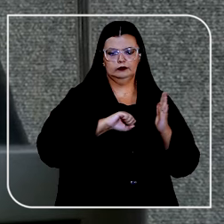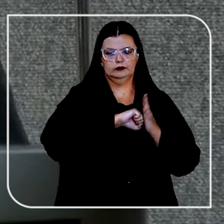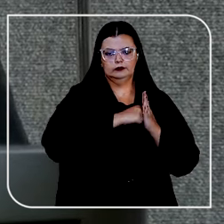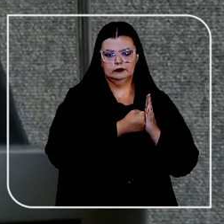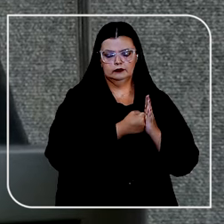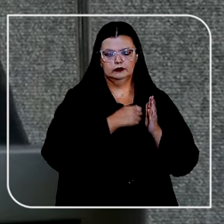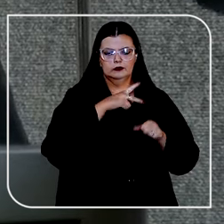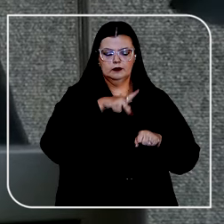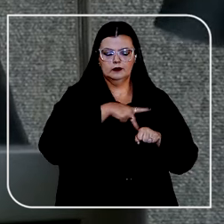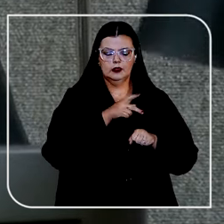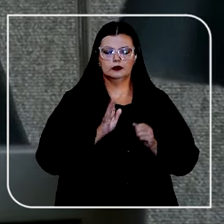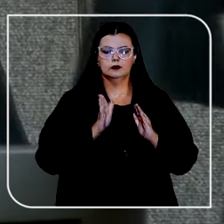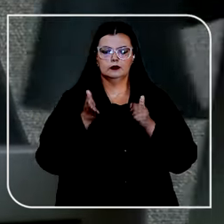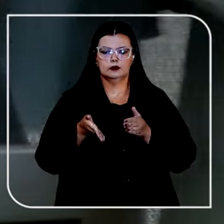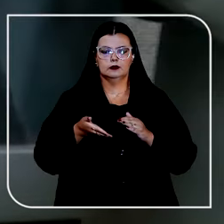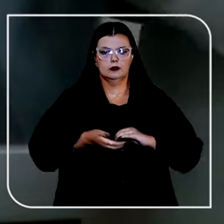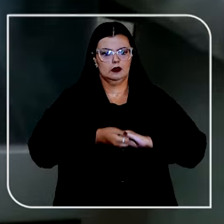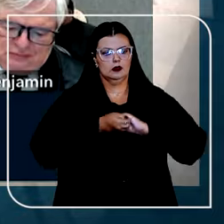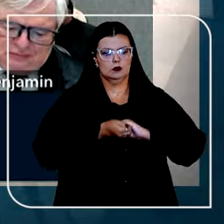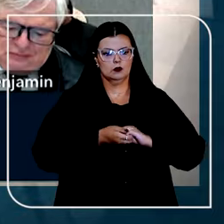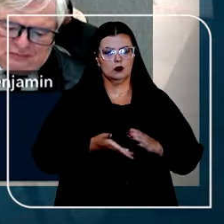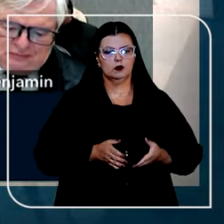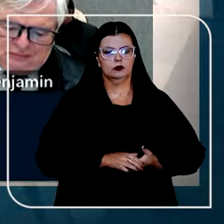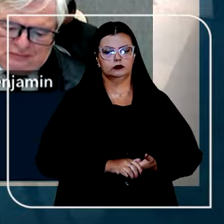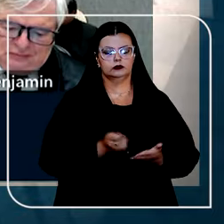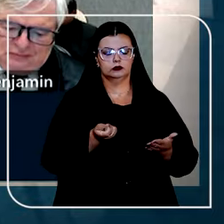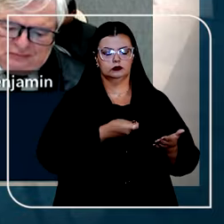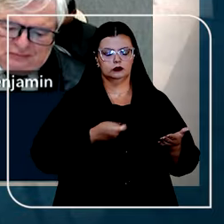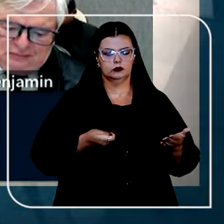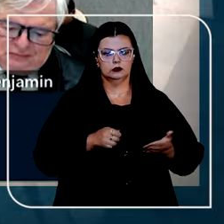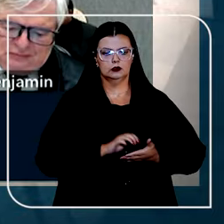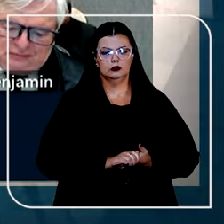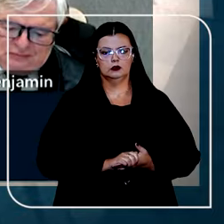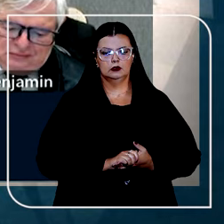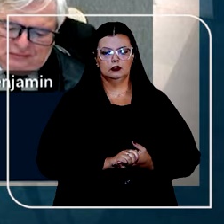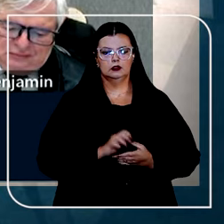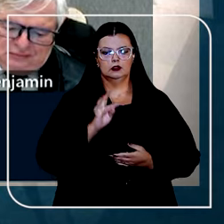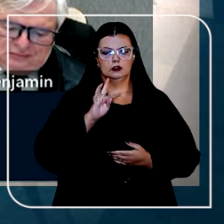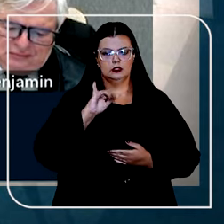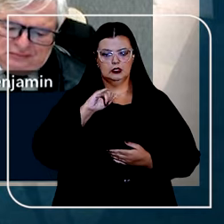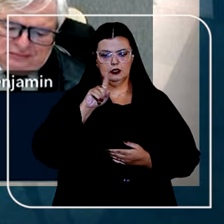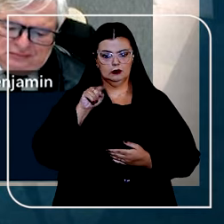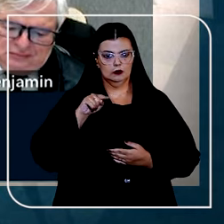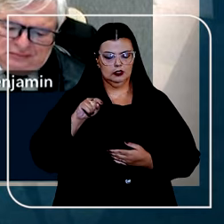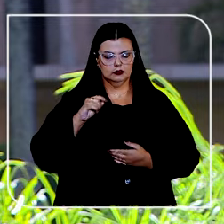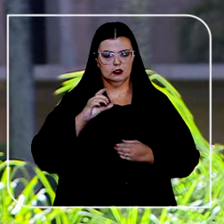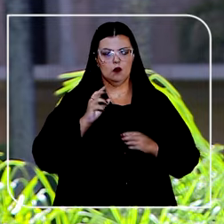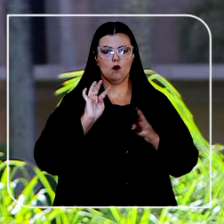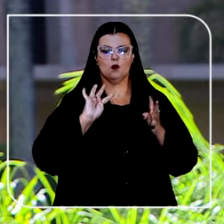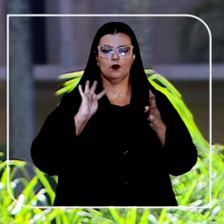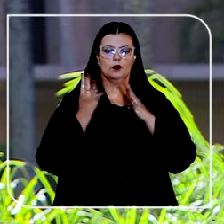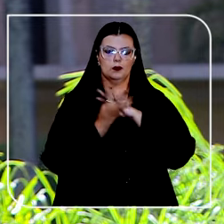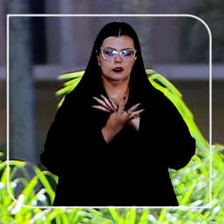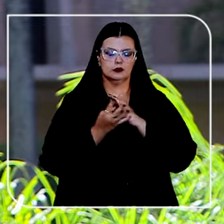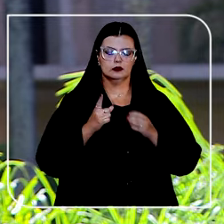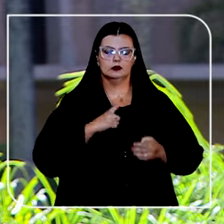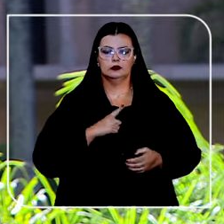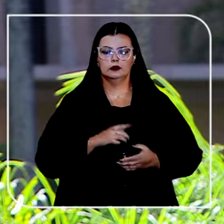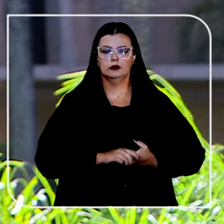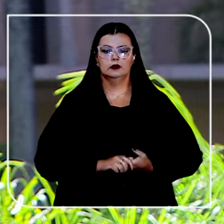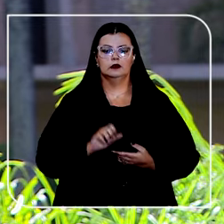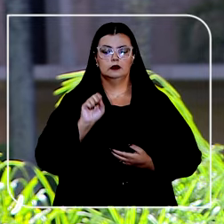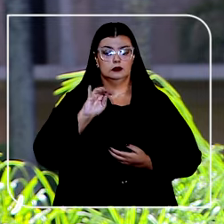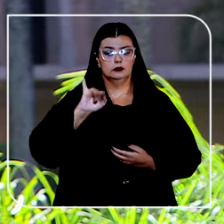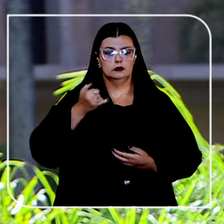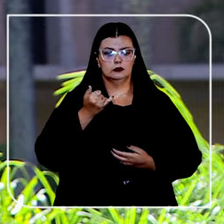em território de país não participante do acordo procedimento conhecido como triangulação comercial a discussão que GO